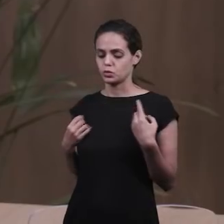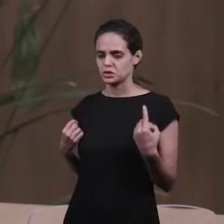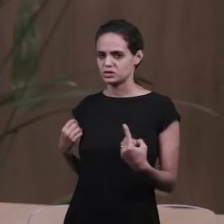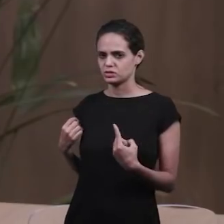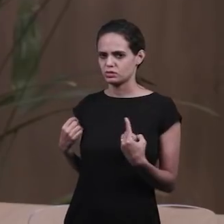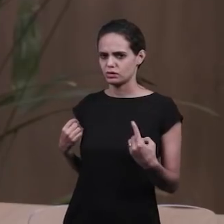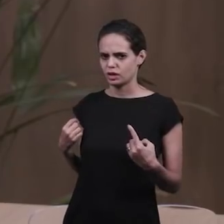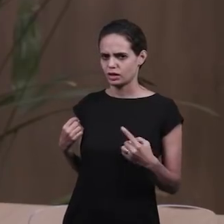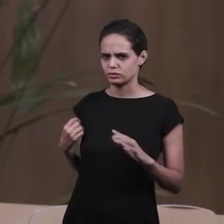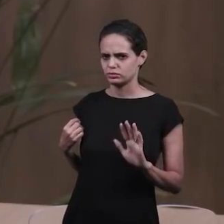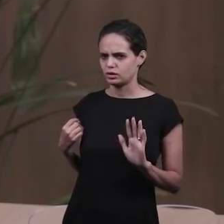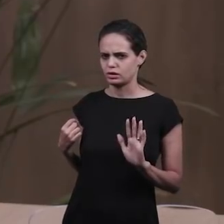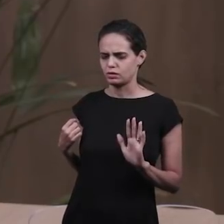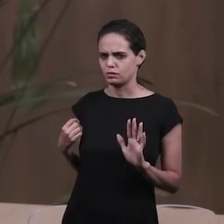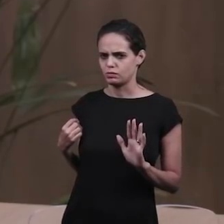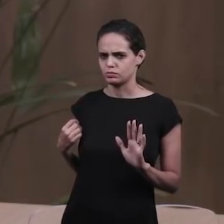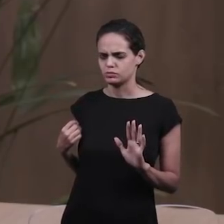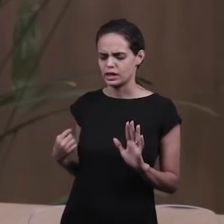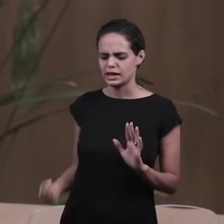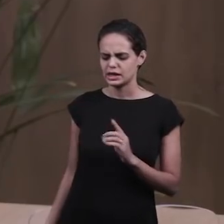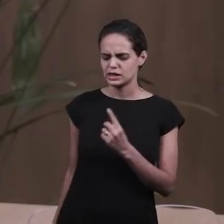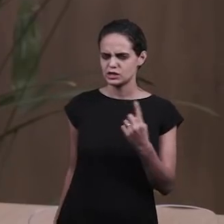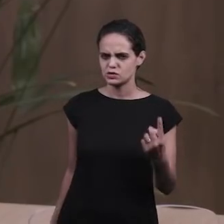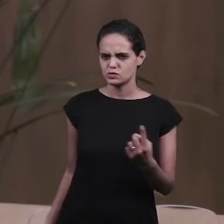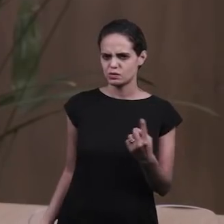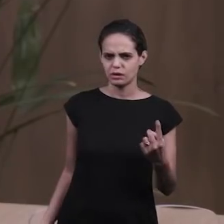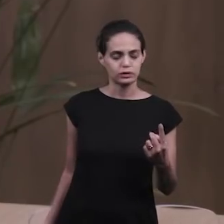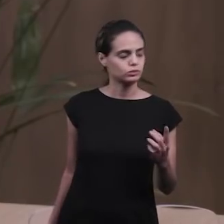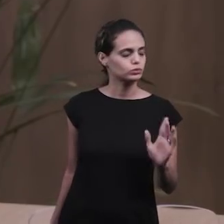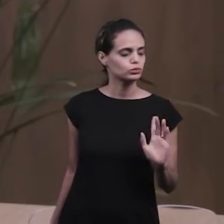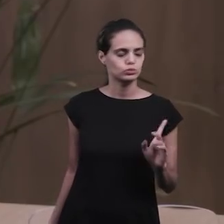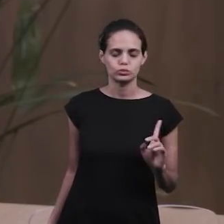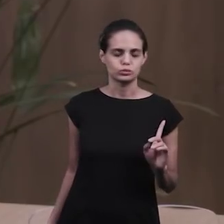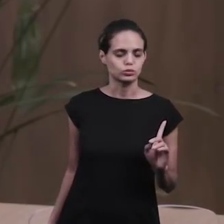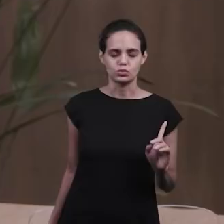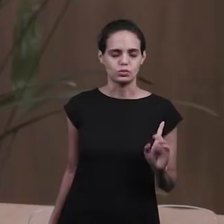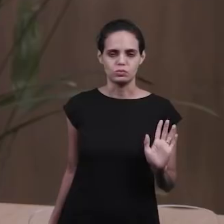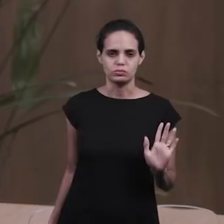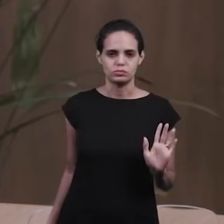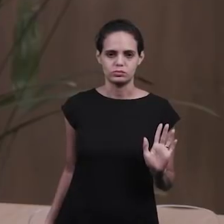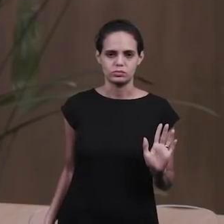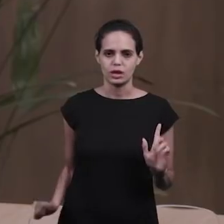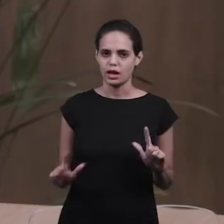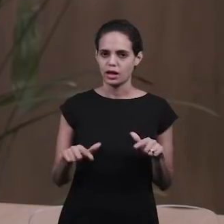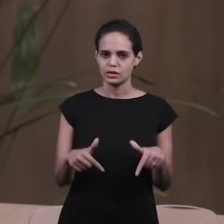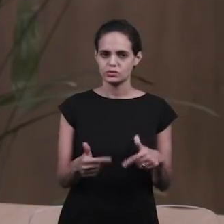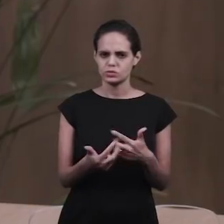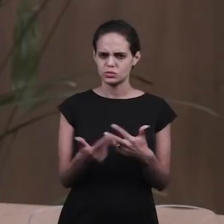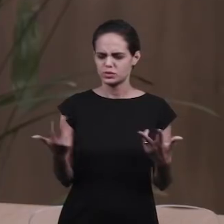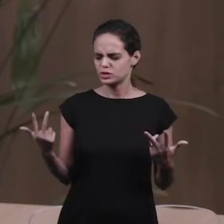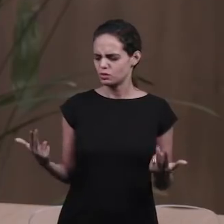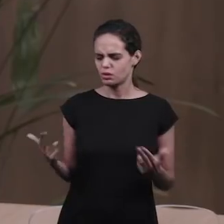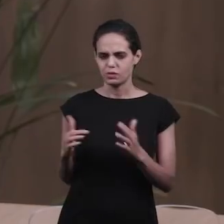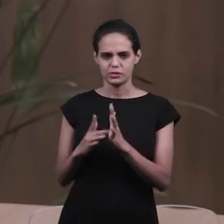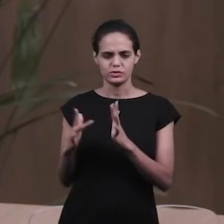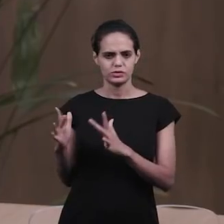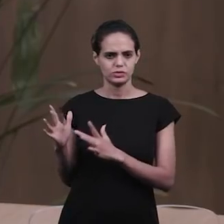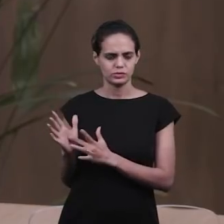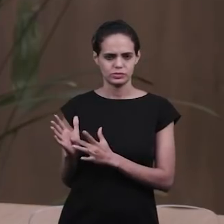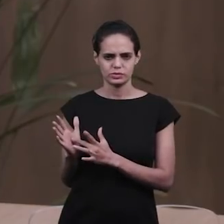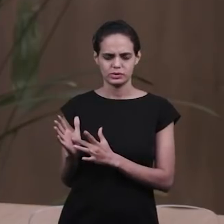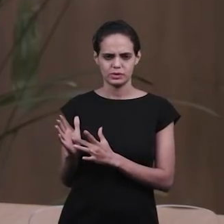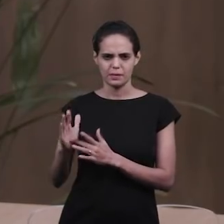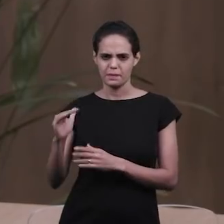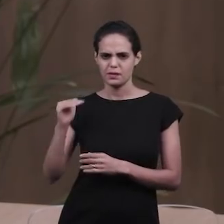até maiores, mas não isoladamente. Isoladamente, nós não poderíamos fazer coisas iguais a ele, nem maiores do que ele, nem iguais a